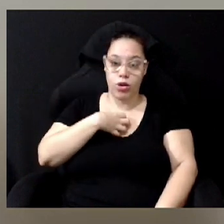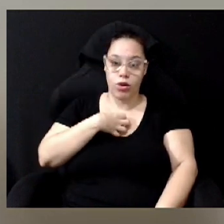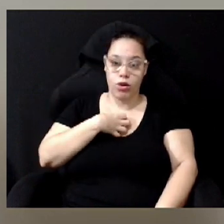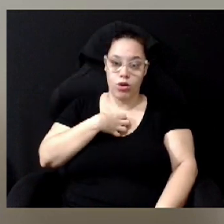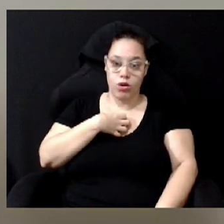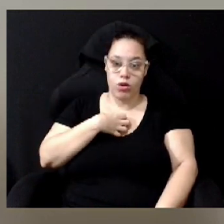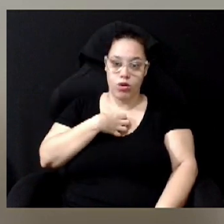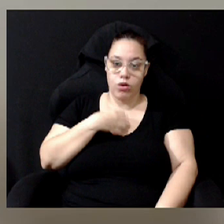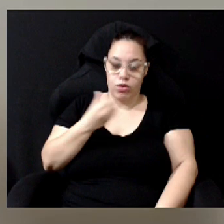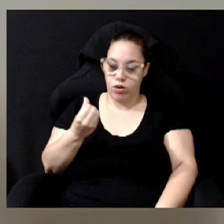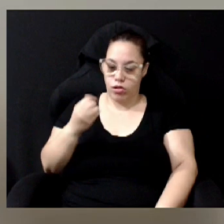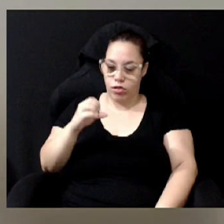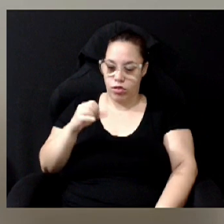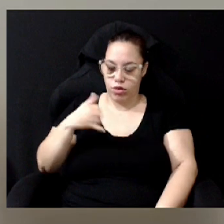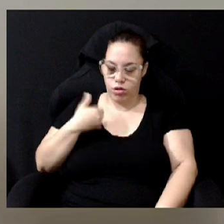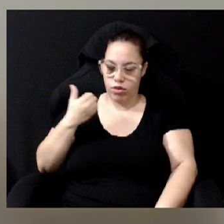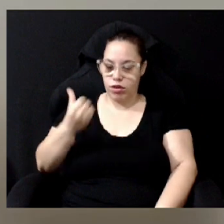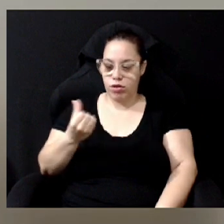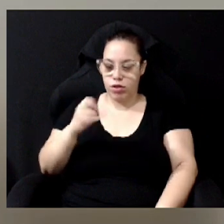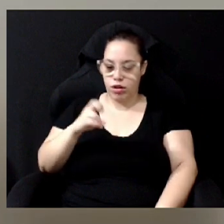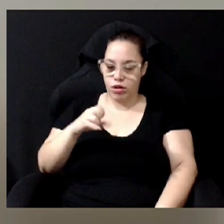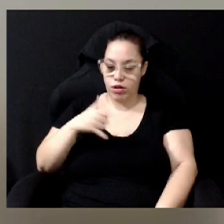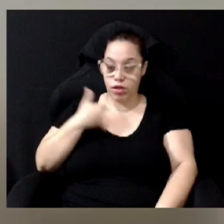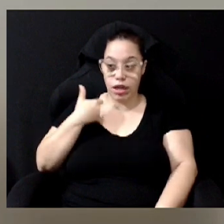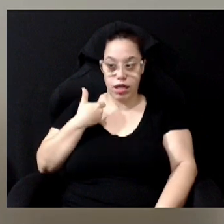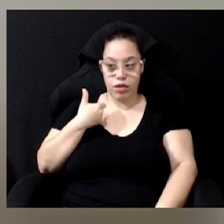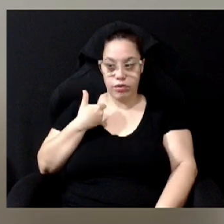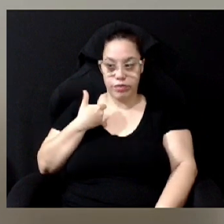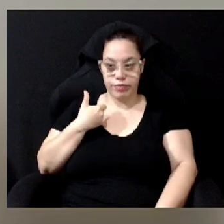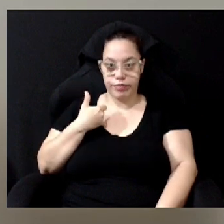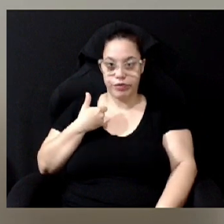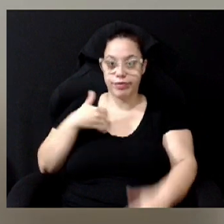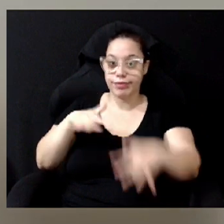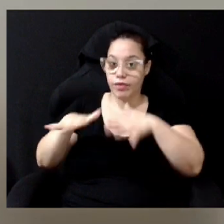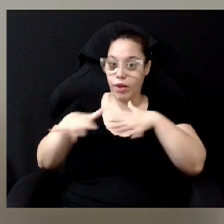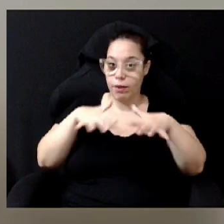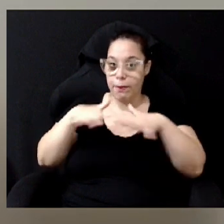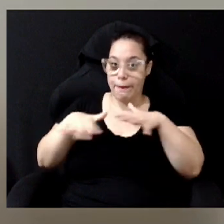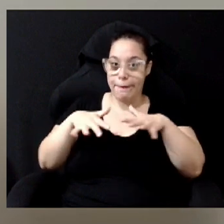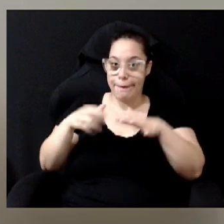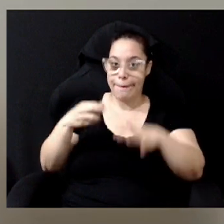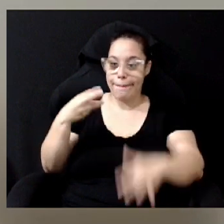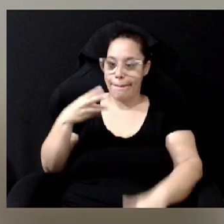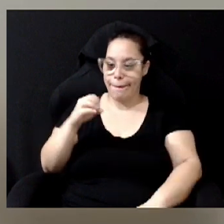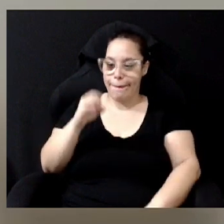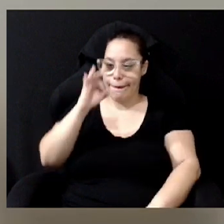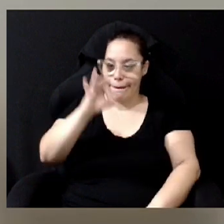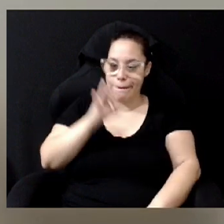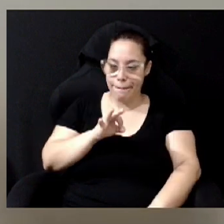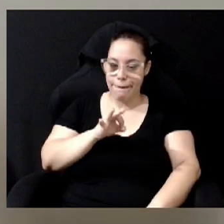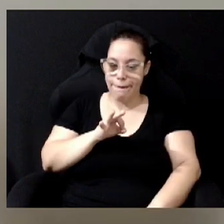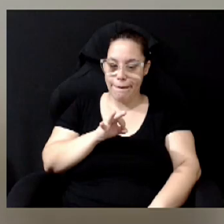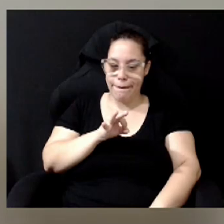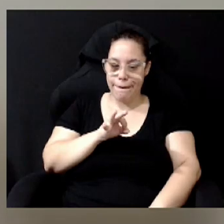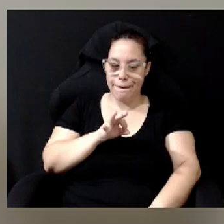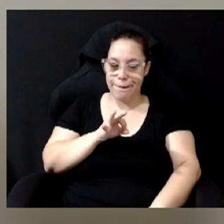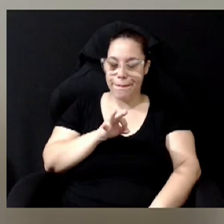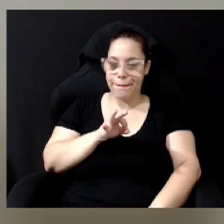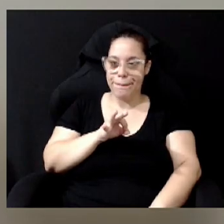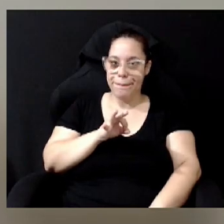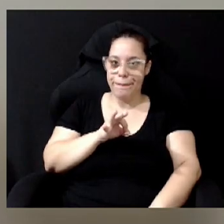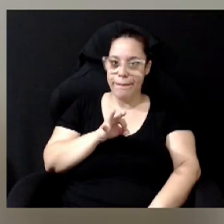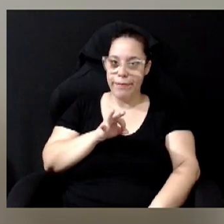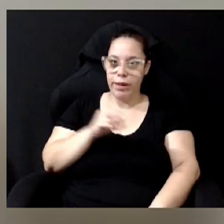60, 65 anos de idade, neste momento, cerca de 30% das pessoas, ou seja, pessoas com